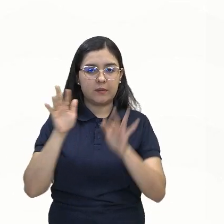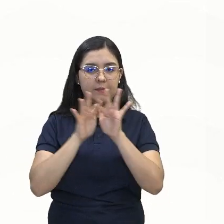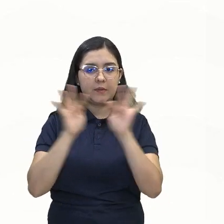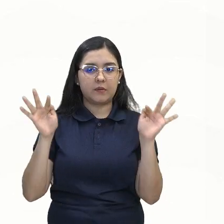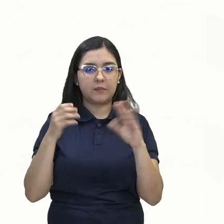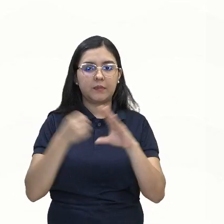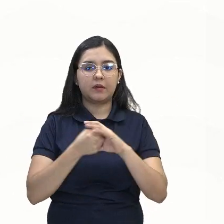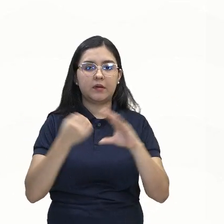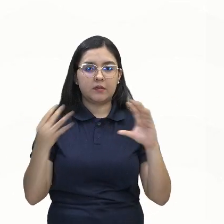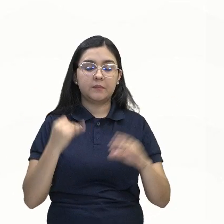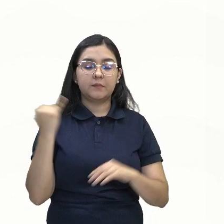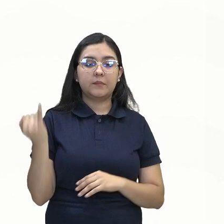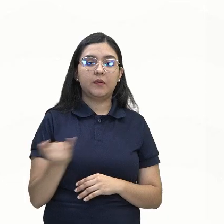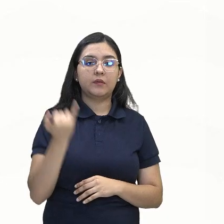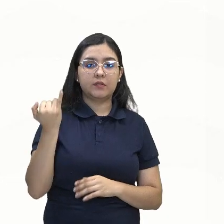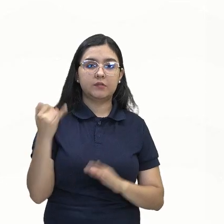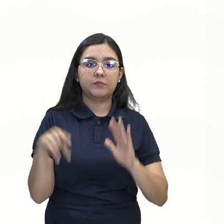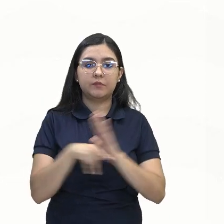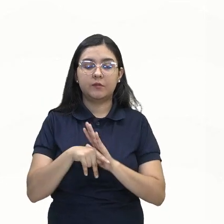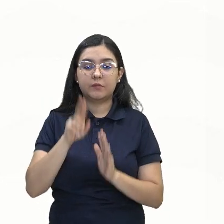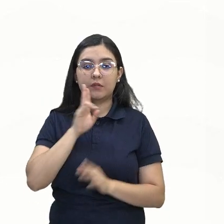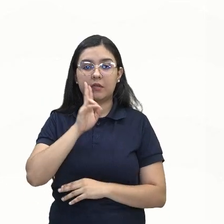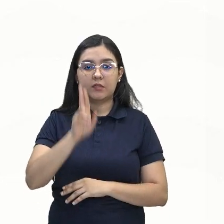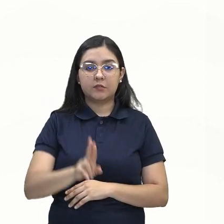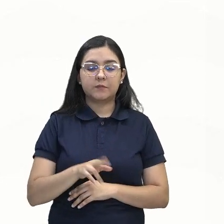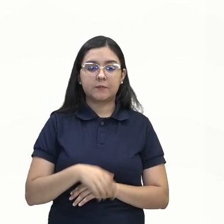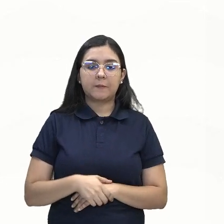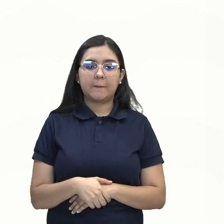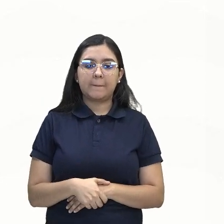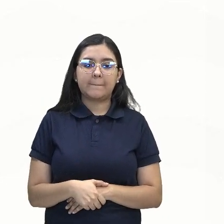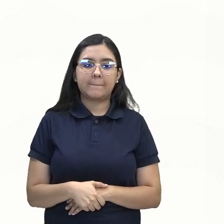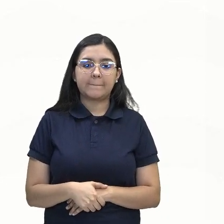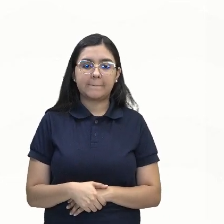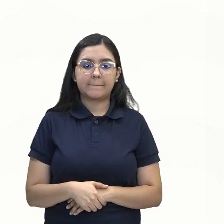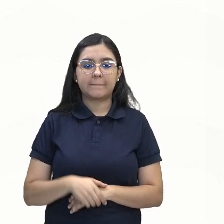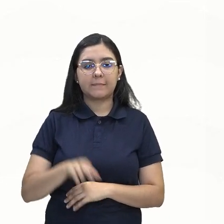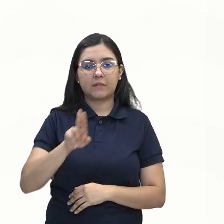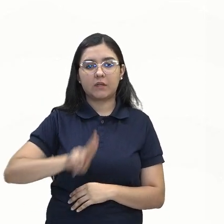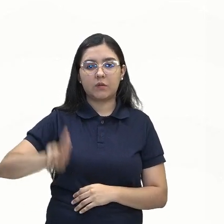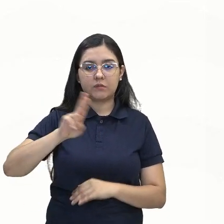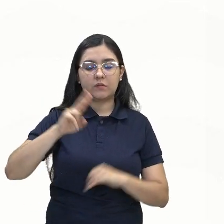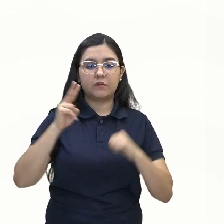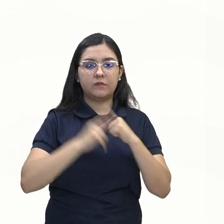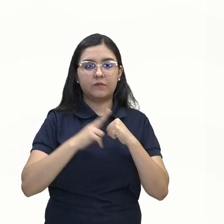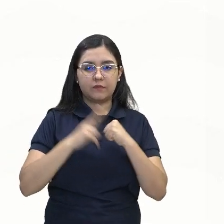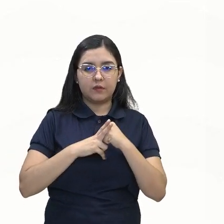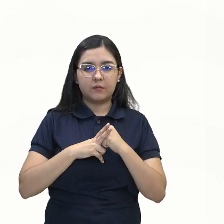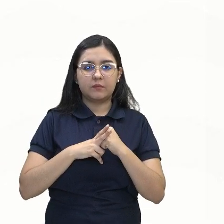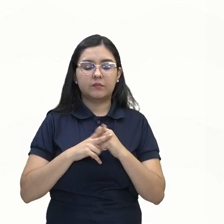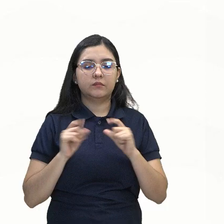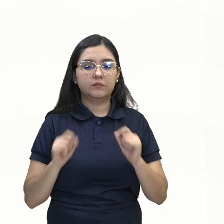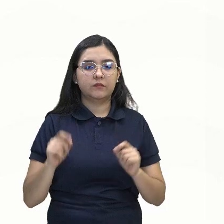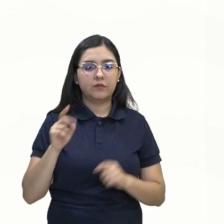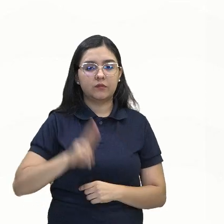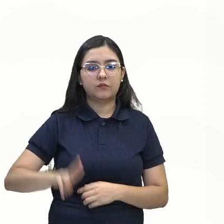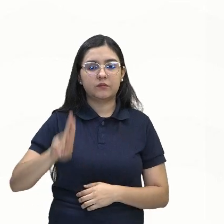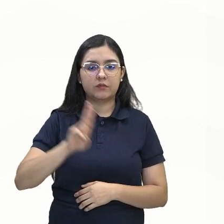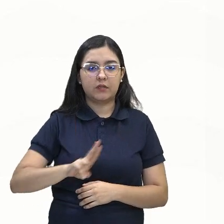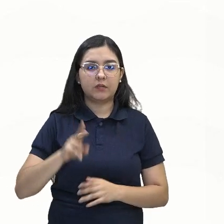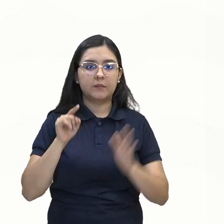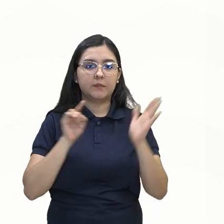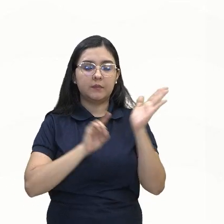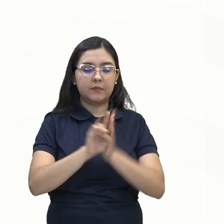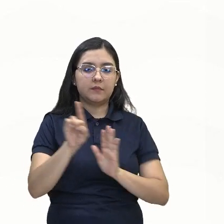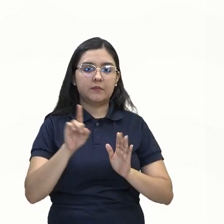é uma característica importante nas respostas. Respostas que eu utilizo o verbo que foi usado na pergunta deixa a